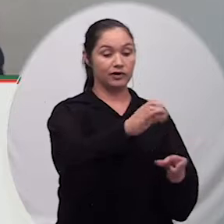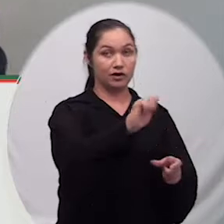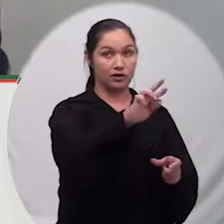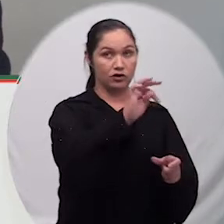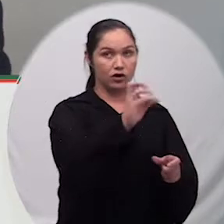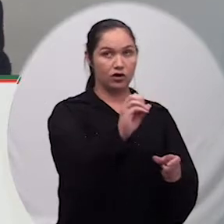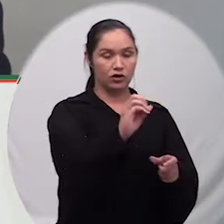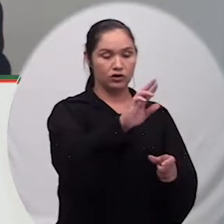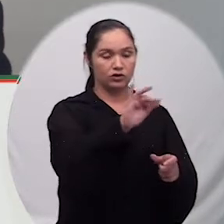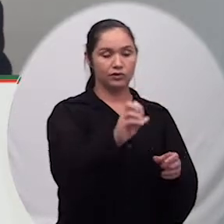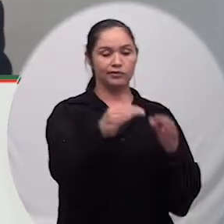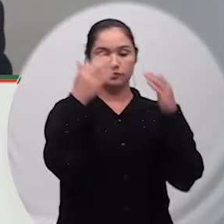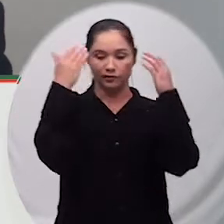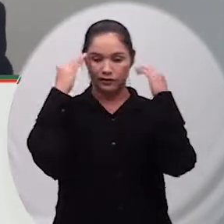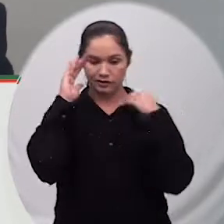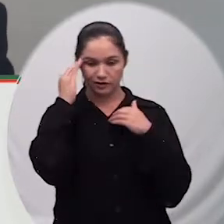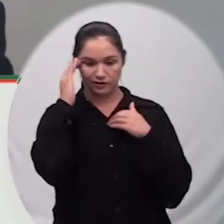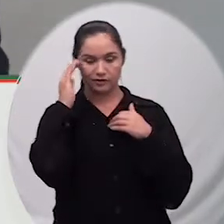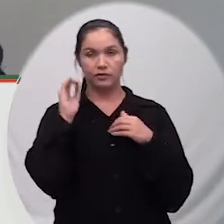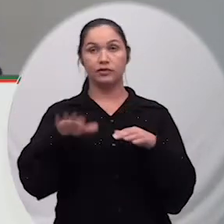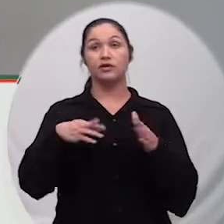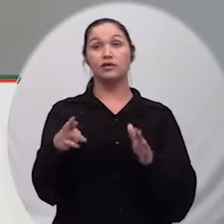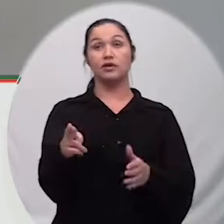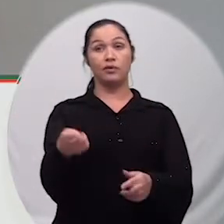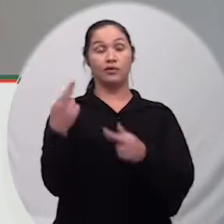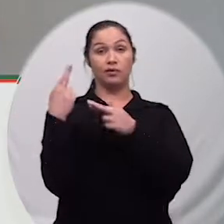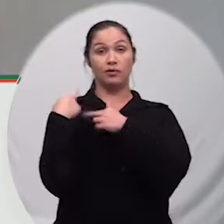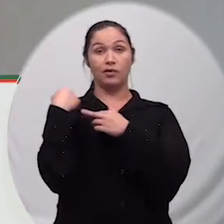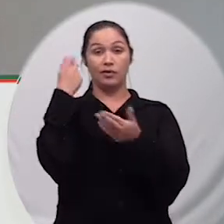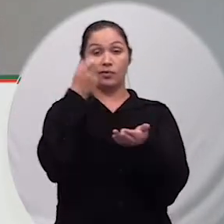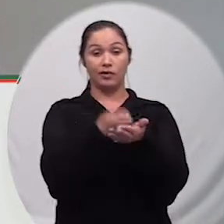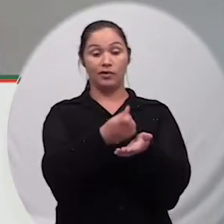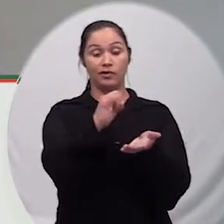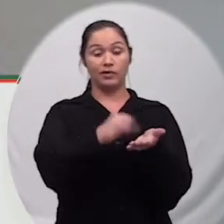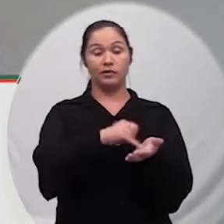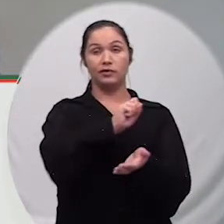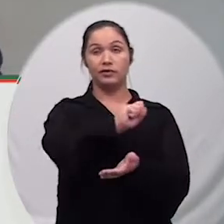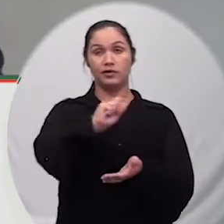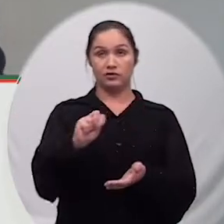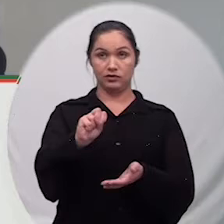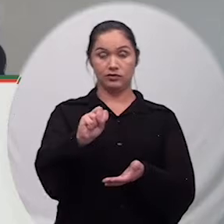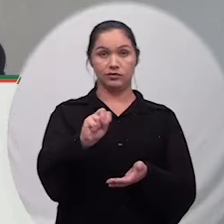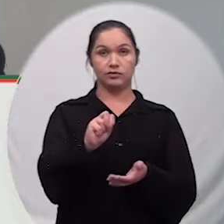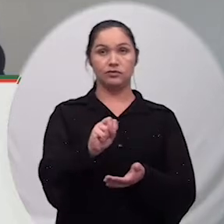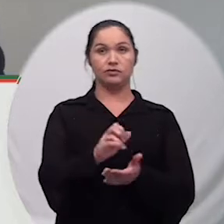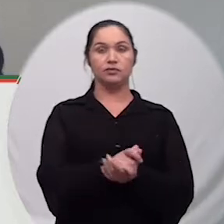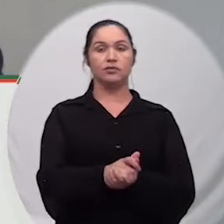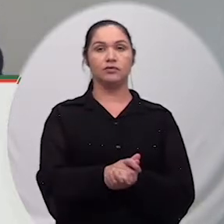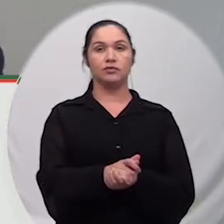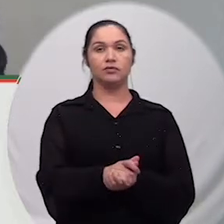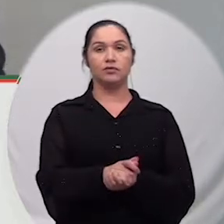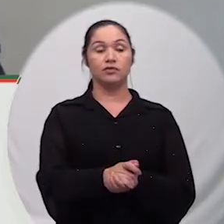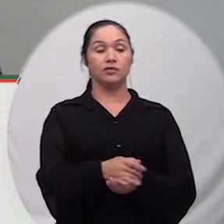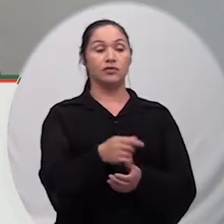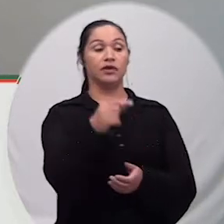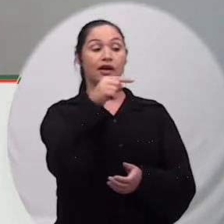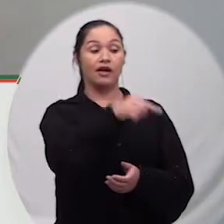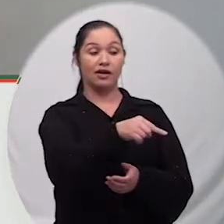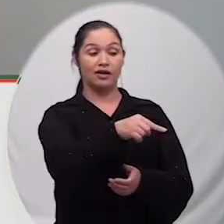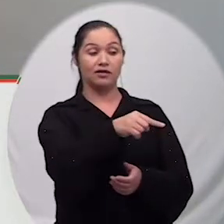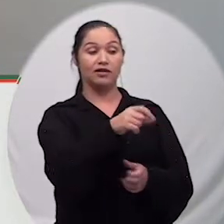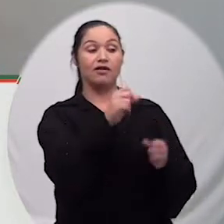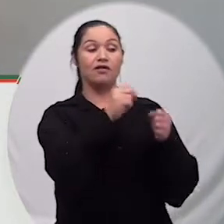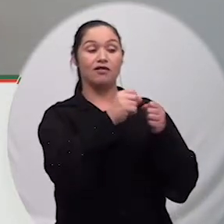assim: o responsável pelo pagamento do ISS referido no caput desse artigo será o prestador do serviço. Em